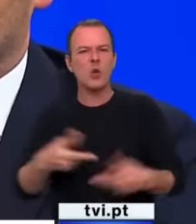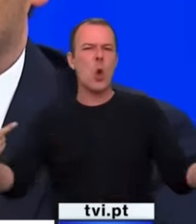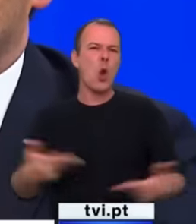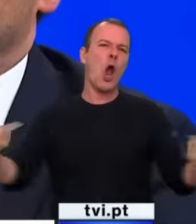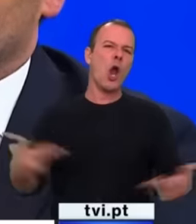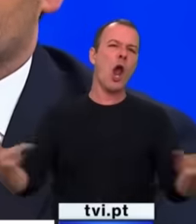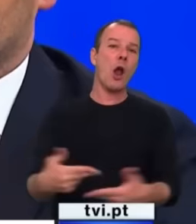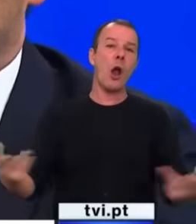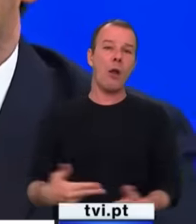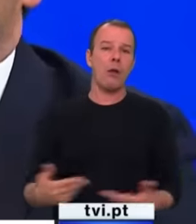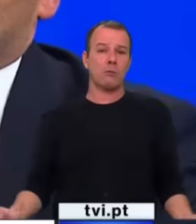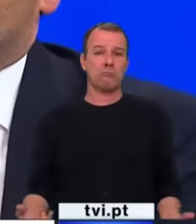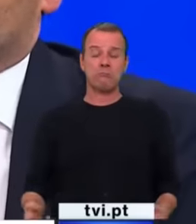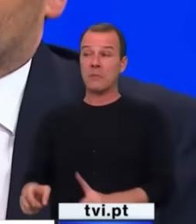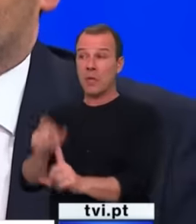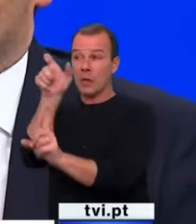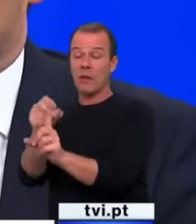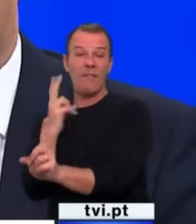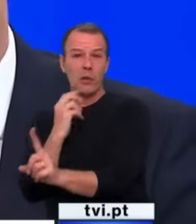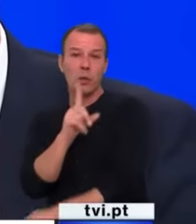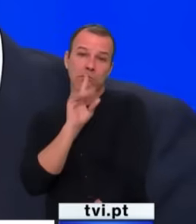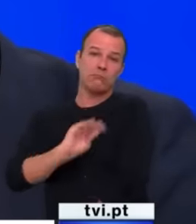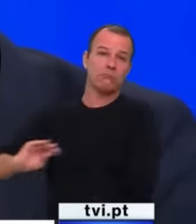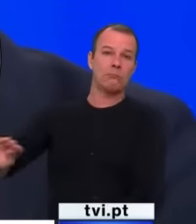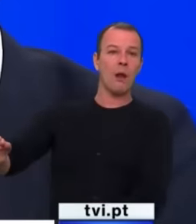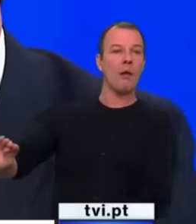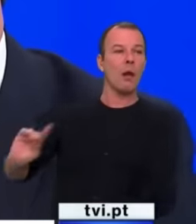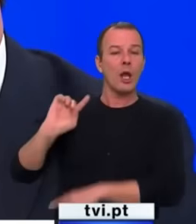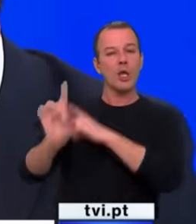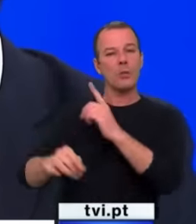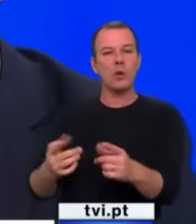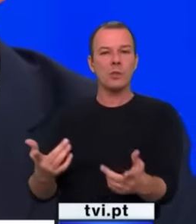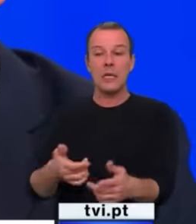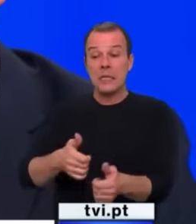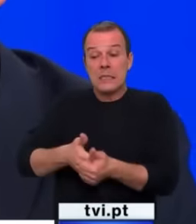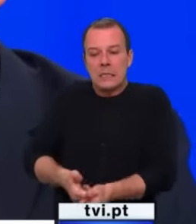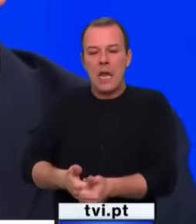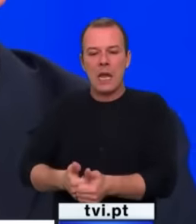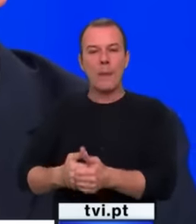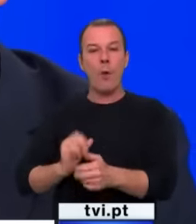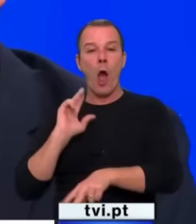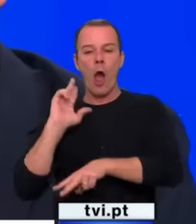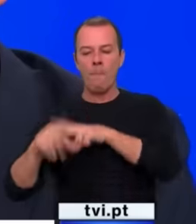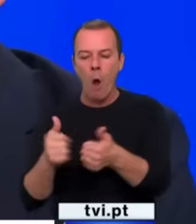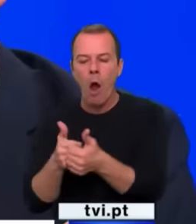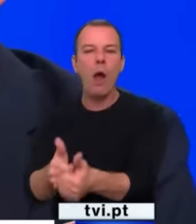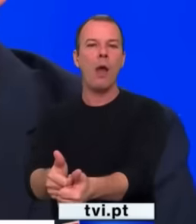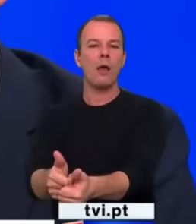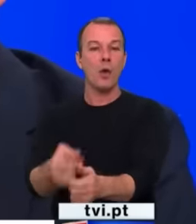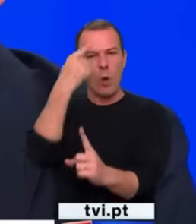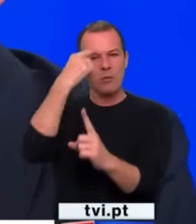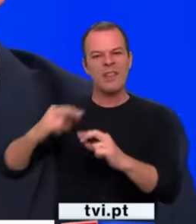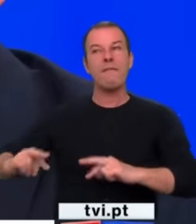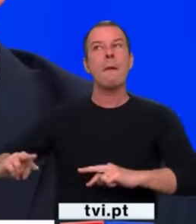naquela altura ninguém o ouviu. Ninguém o ouviu. Ninguém me ouvia, de qualquer maneira. E depois adereu à ideologia da moda, para ver se consegue subir no sistema, porque foi sempre esse o seu